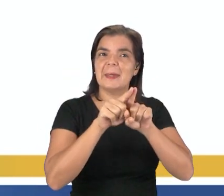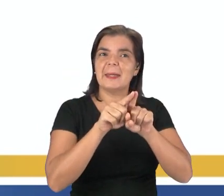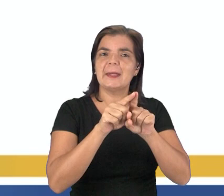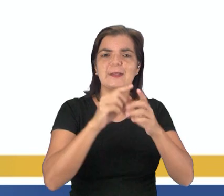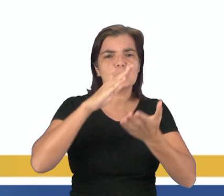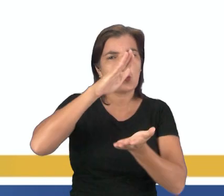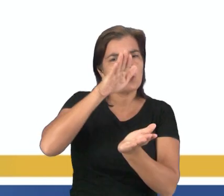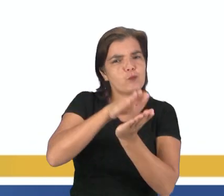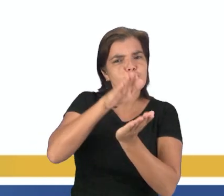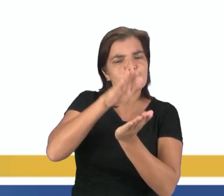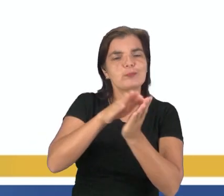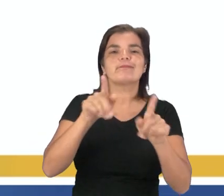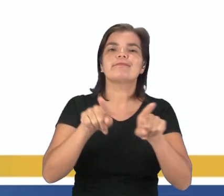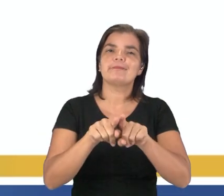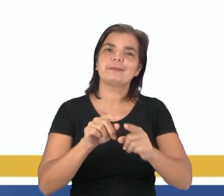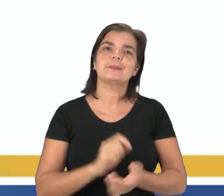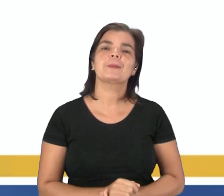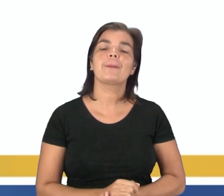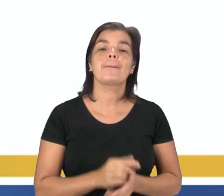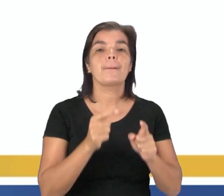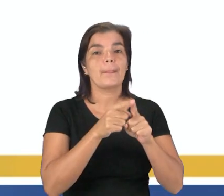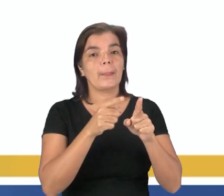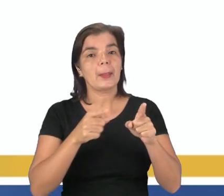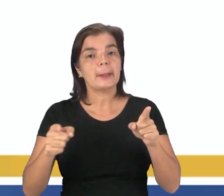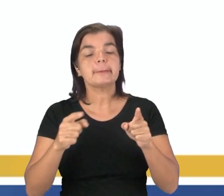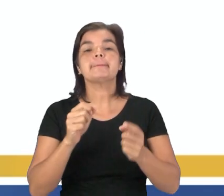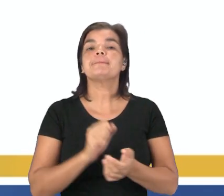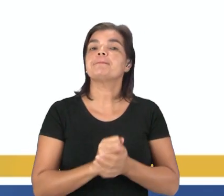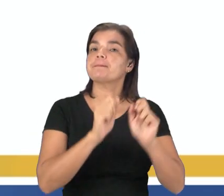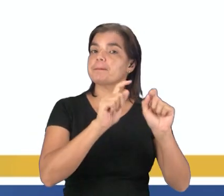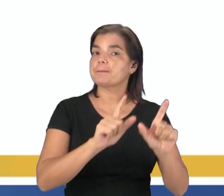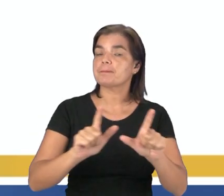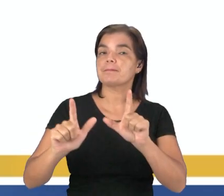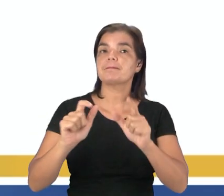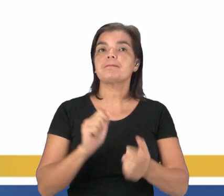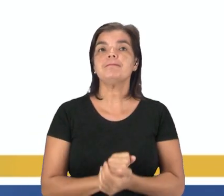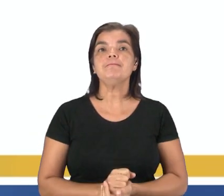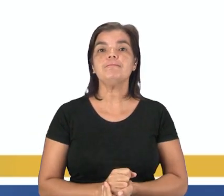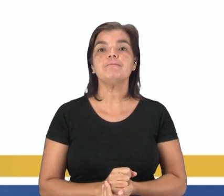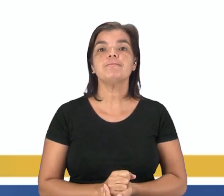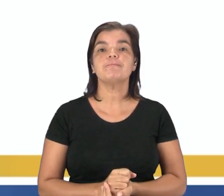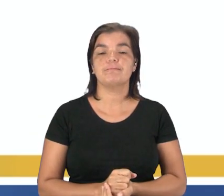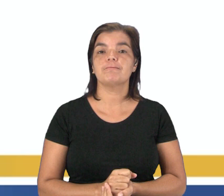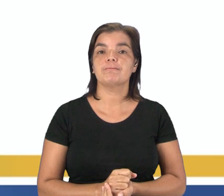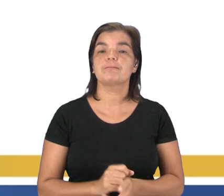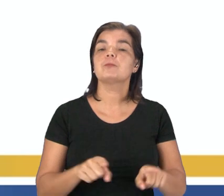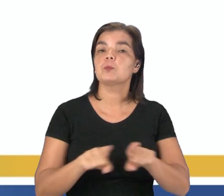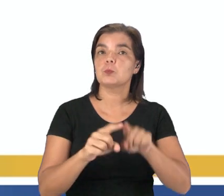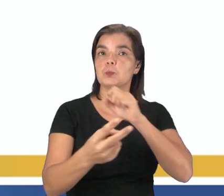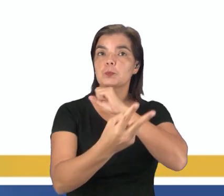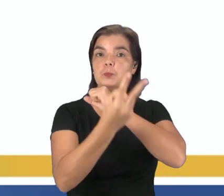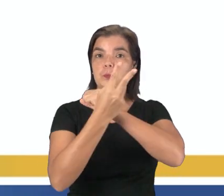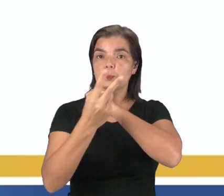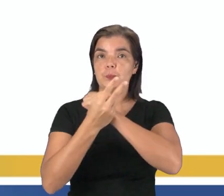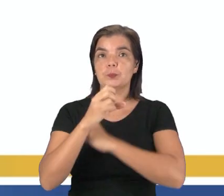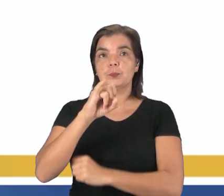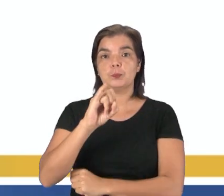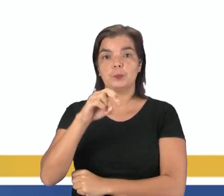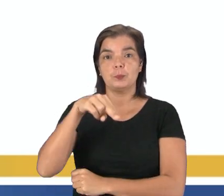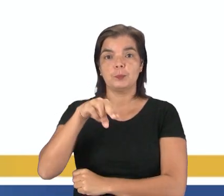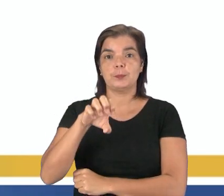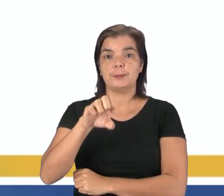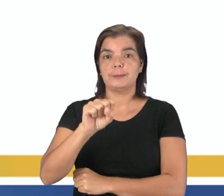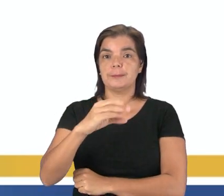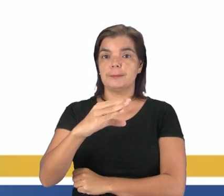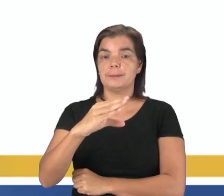pouco achatado. E aí, seguindo, a gente tem também, que é chamado de imunização